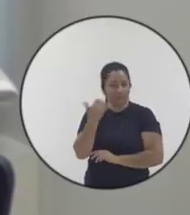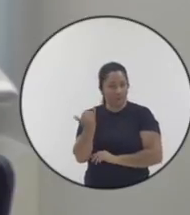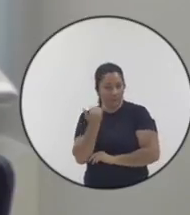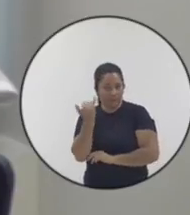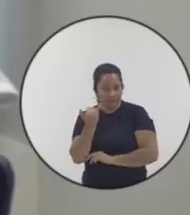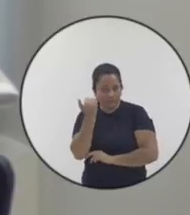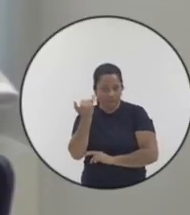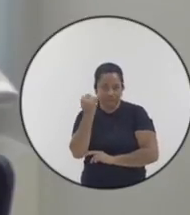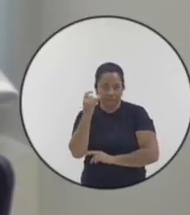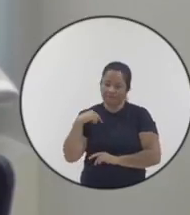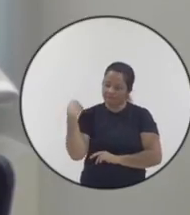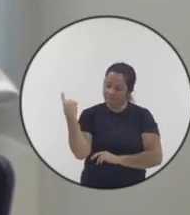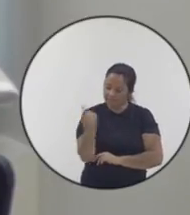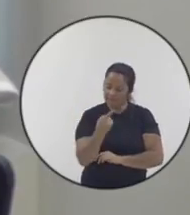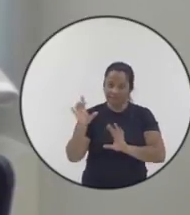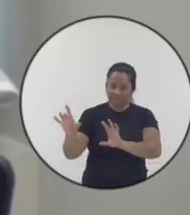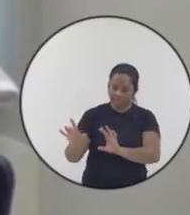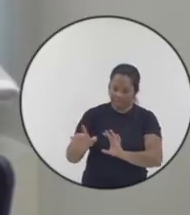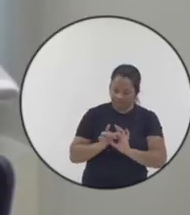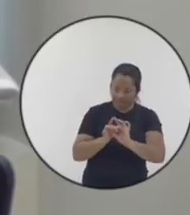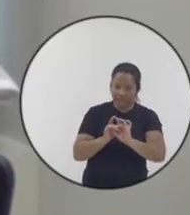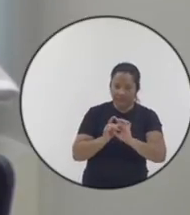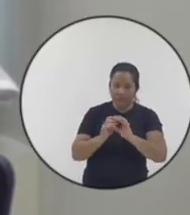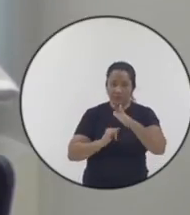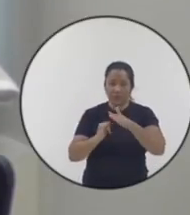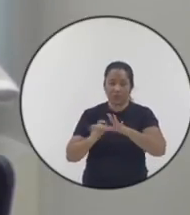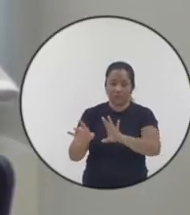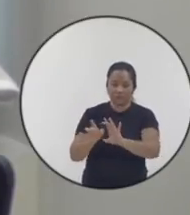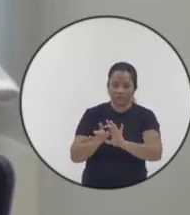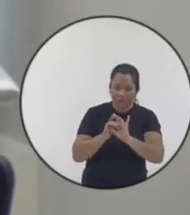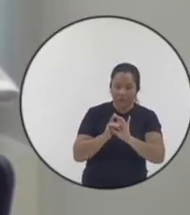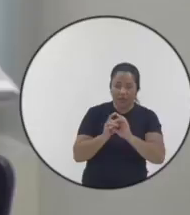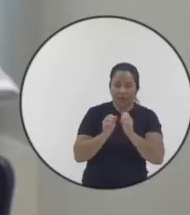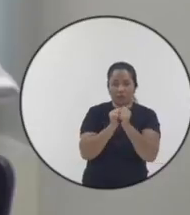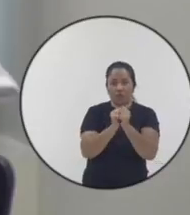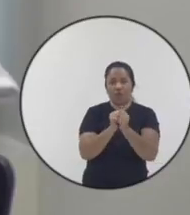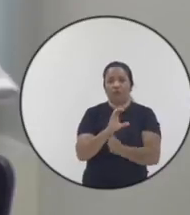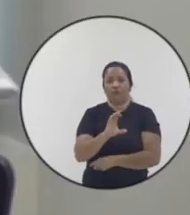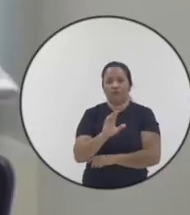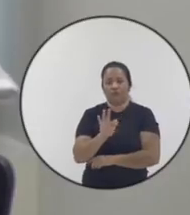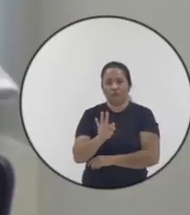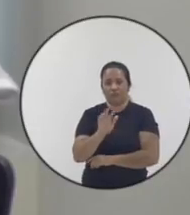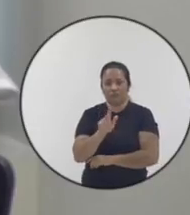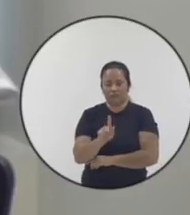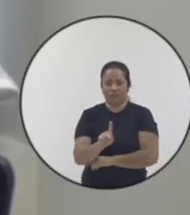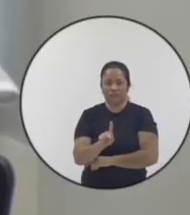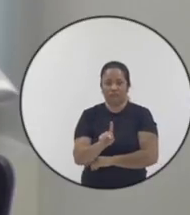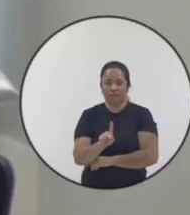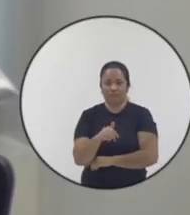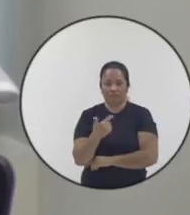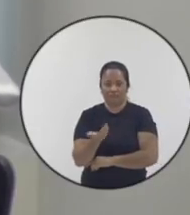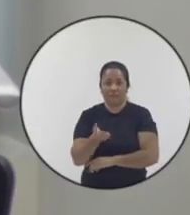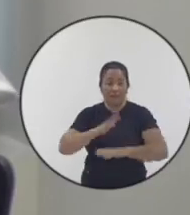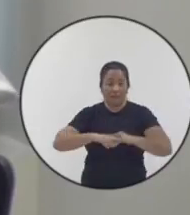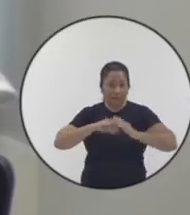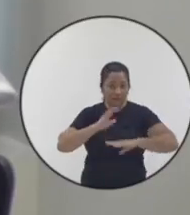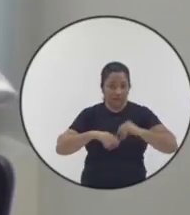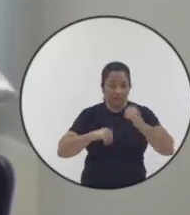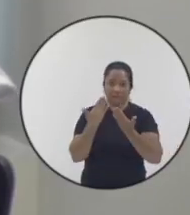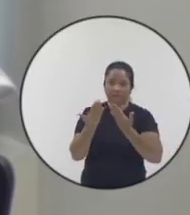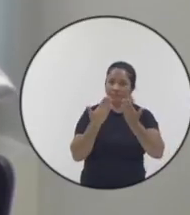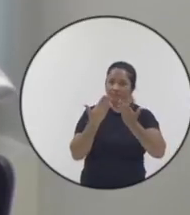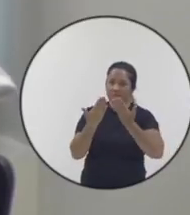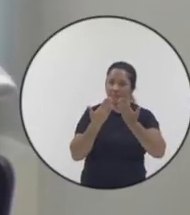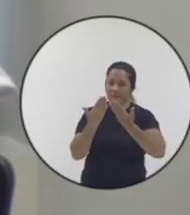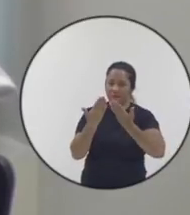quando a gente tem parceiros e instituições como o Conselho Federal de Psicologia. A profissão, a psicologia, tem